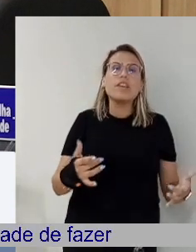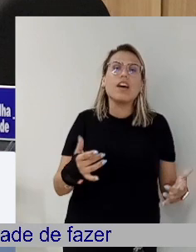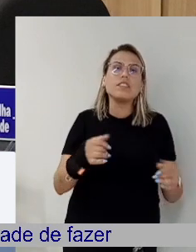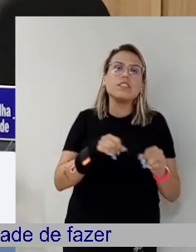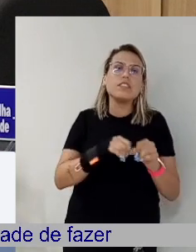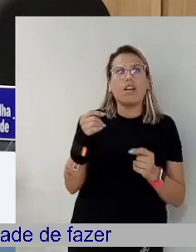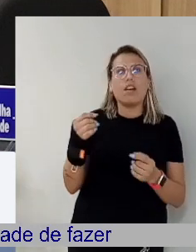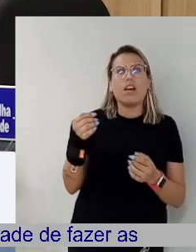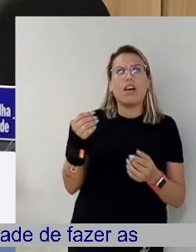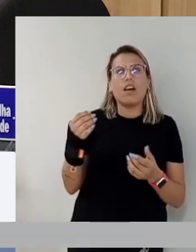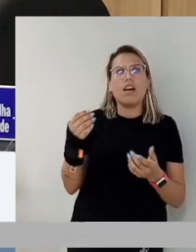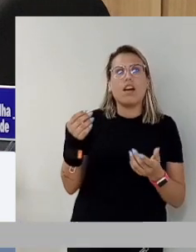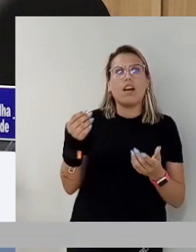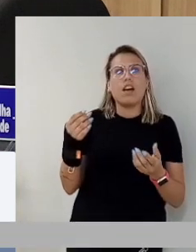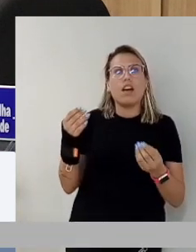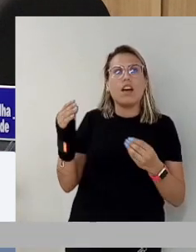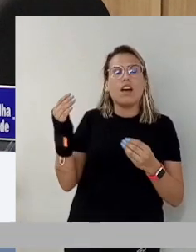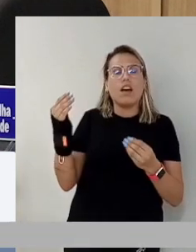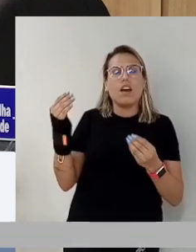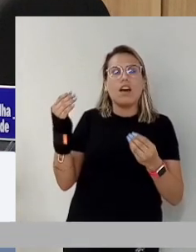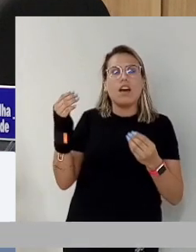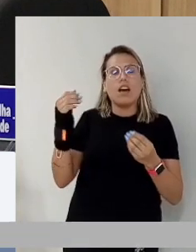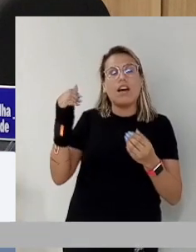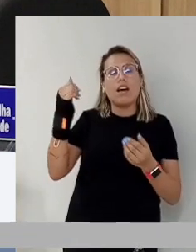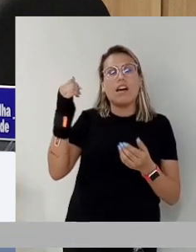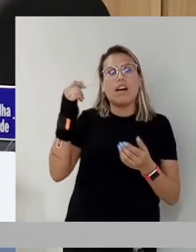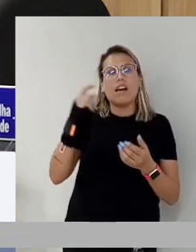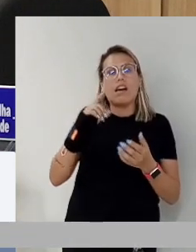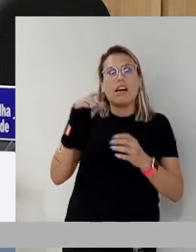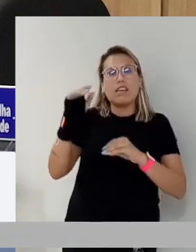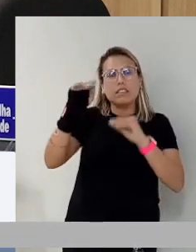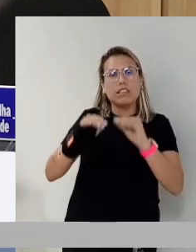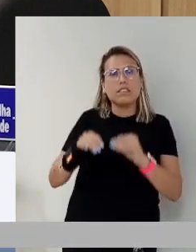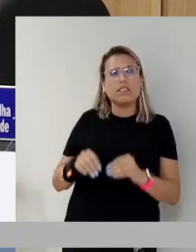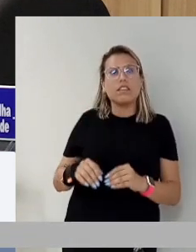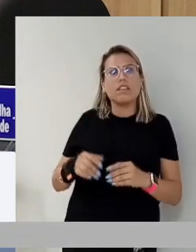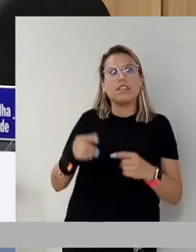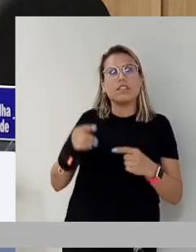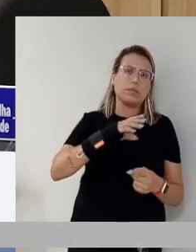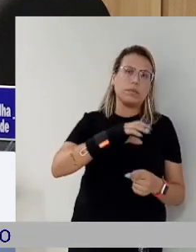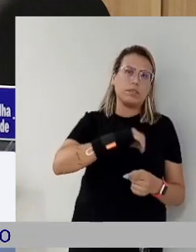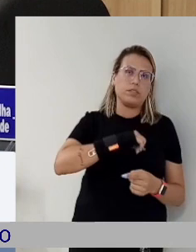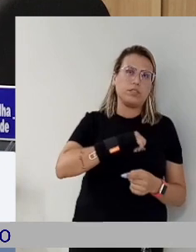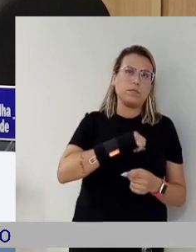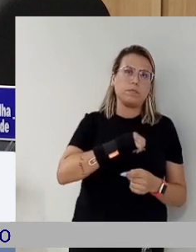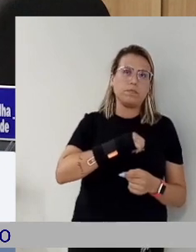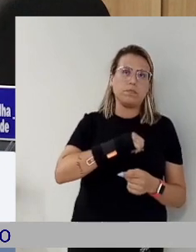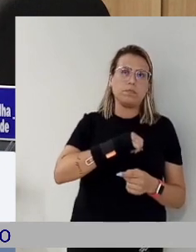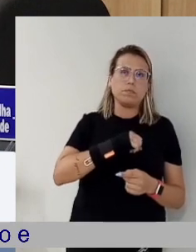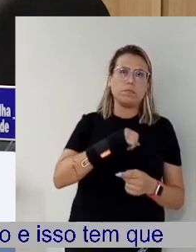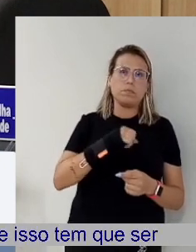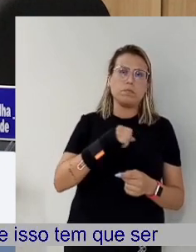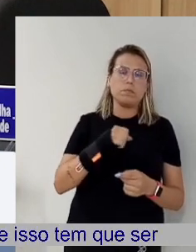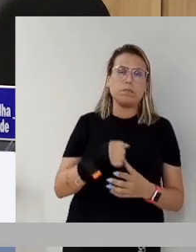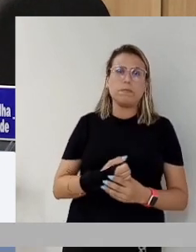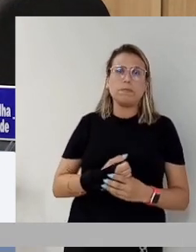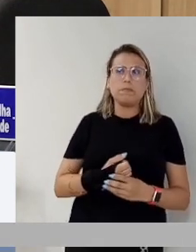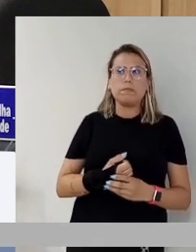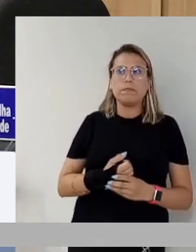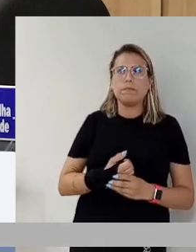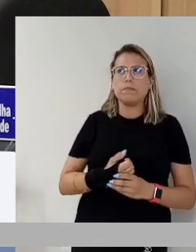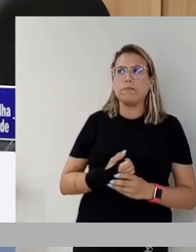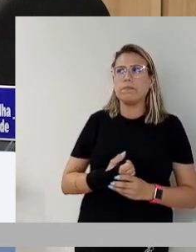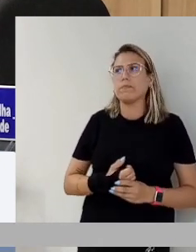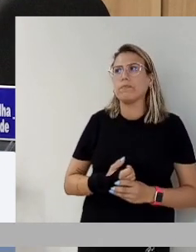análises eh política tirando a paixão e isso tem que ser feito